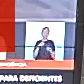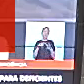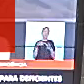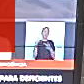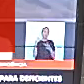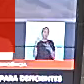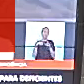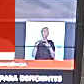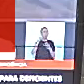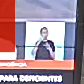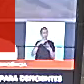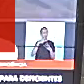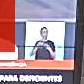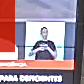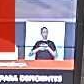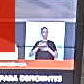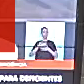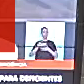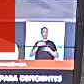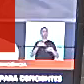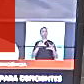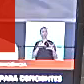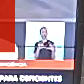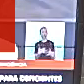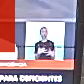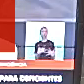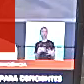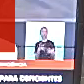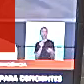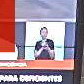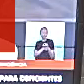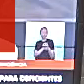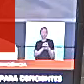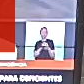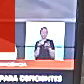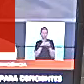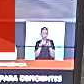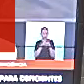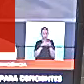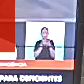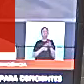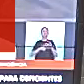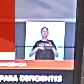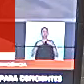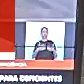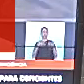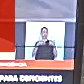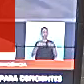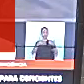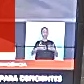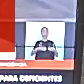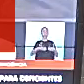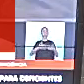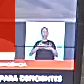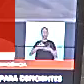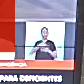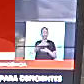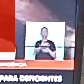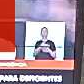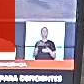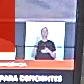mulher, coloco meu coração com vocês a respeito dessa grande luta. Vamos em frente, porque o interior mineiro